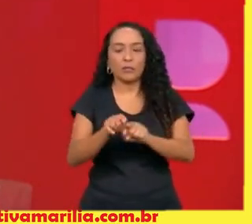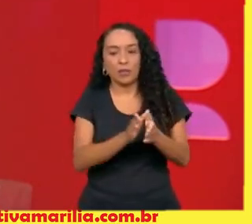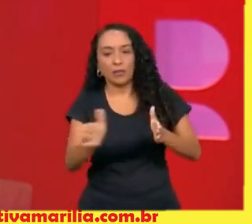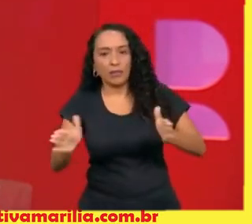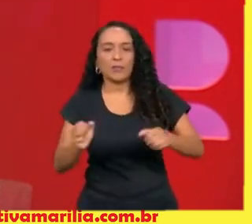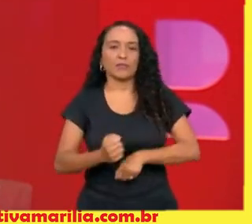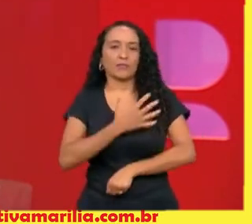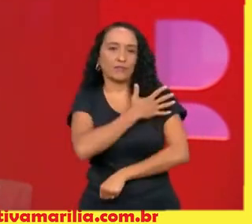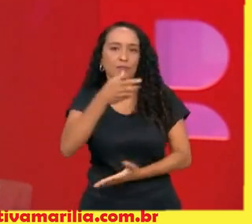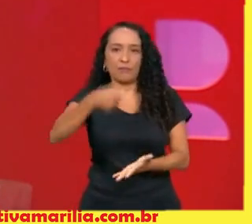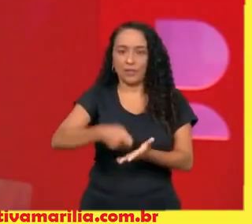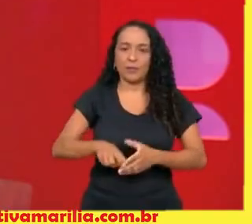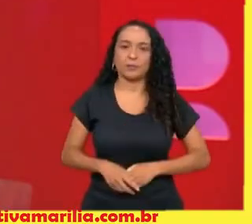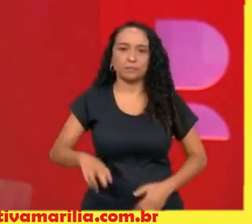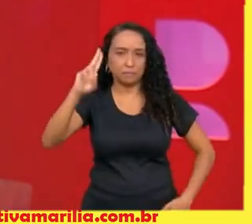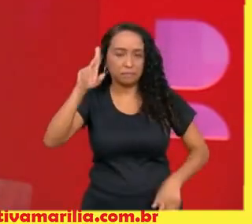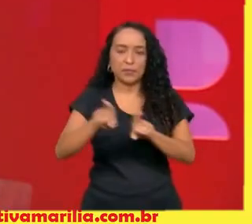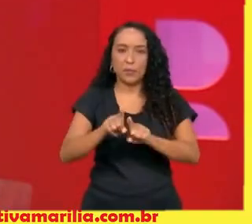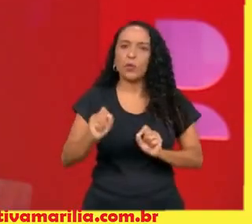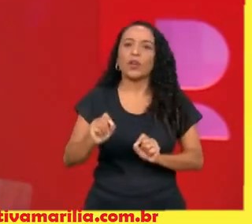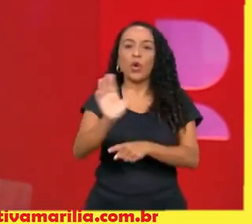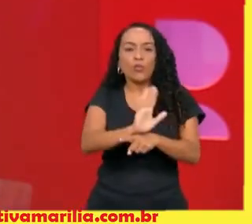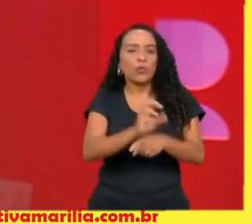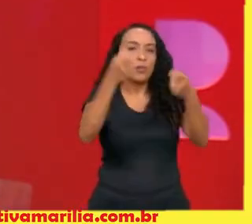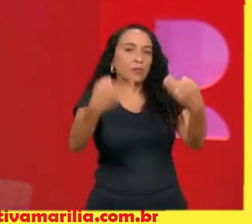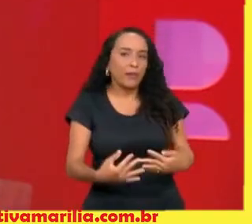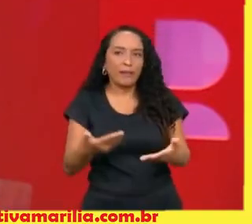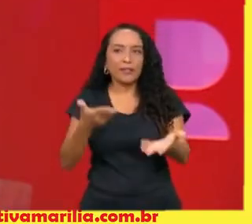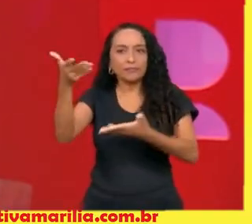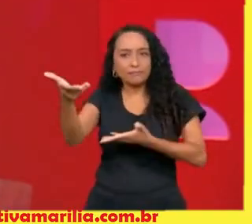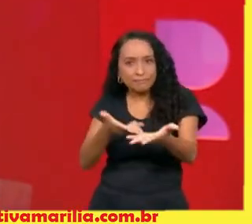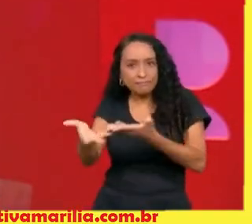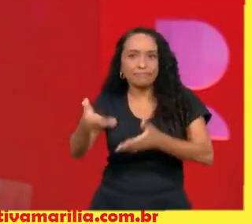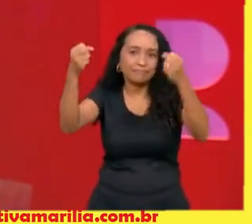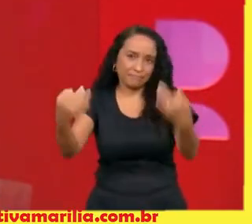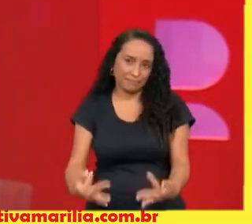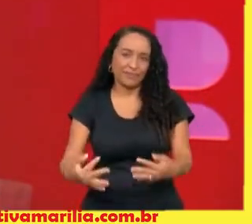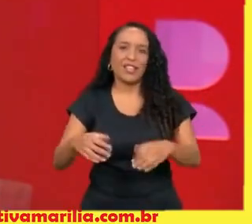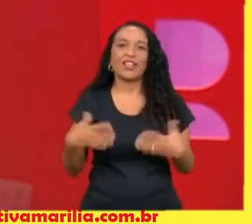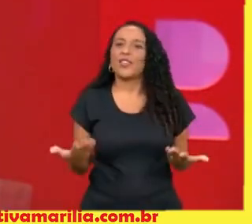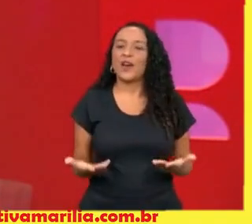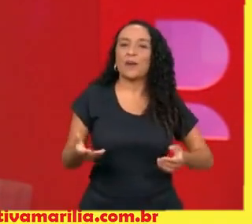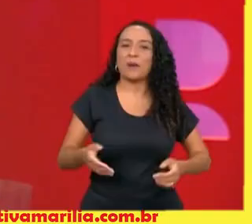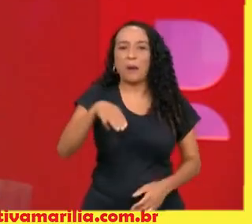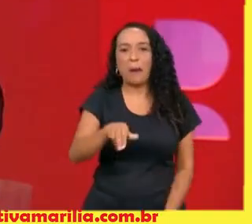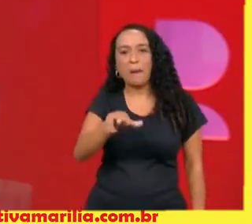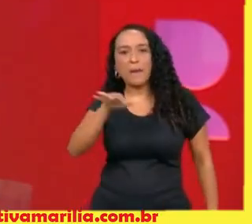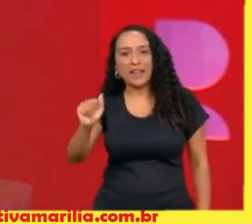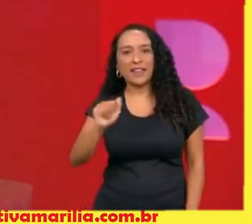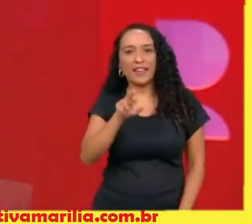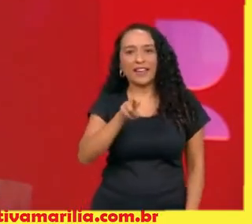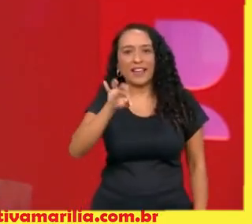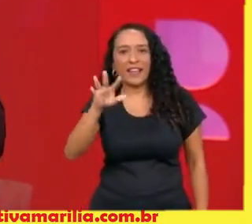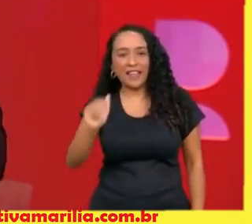a ditadura militar. De certa forma, o filme também fala com ela e sobre ela. Chegamos, Maria Rita Kell, conseguimos